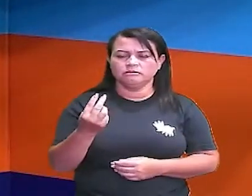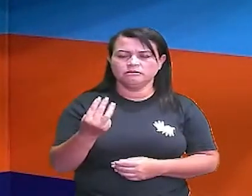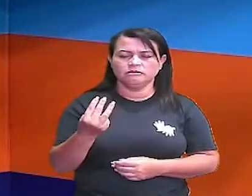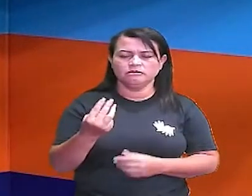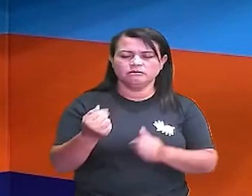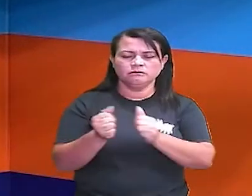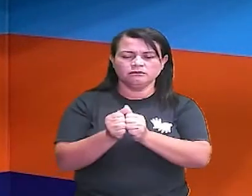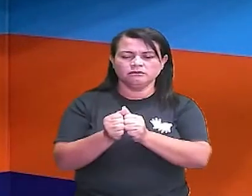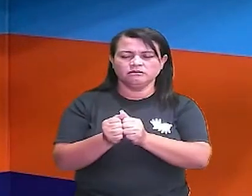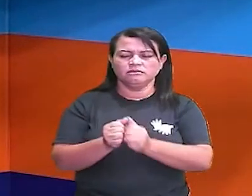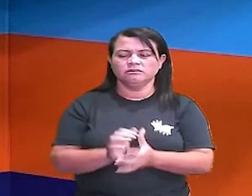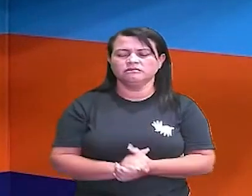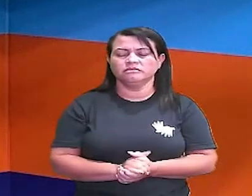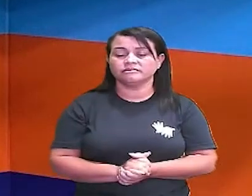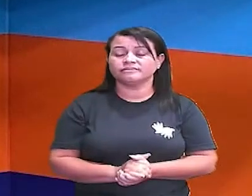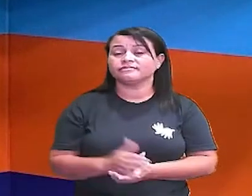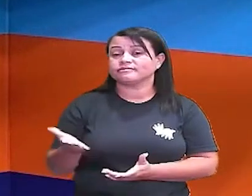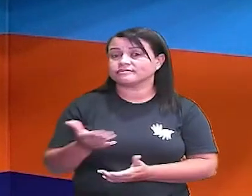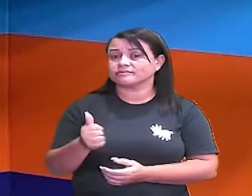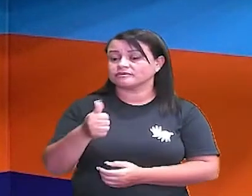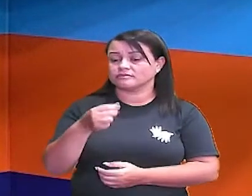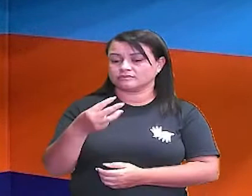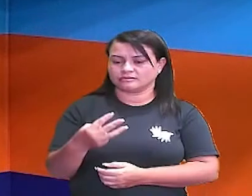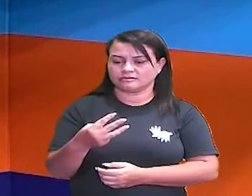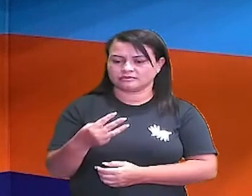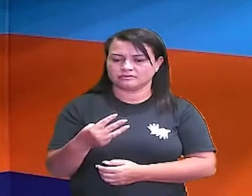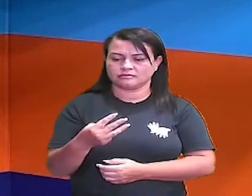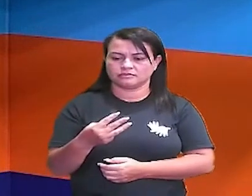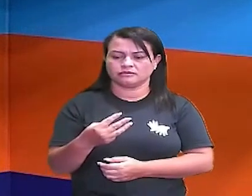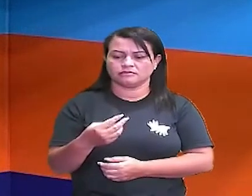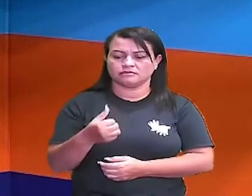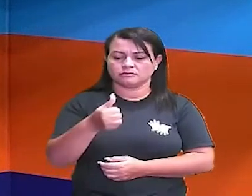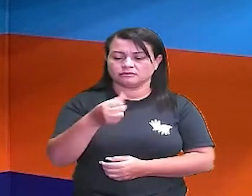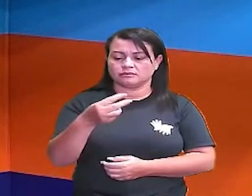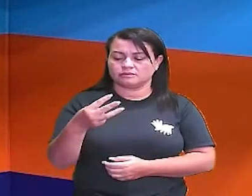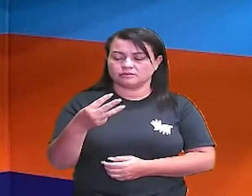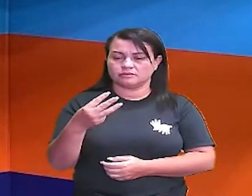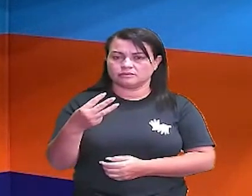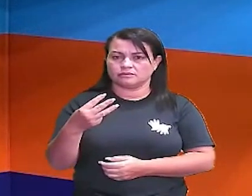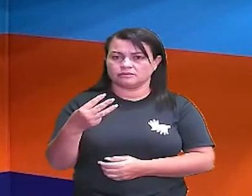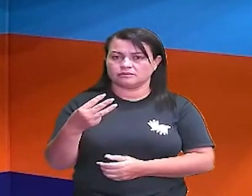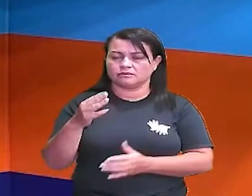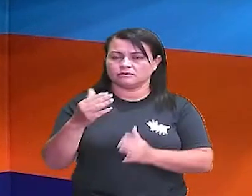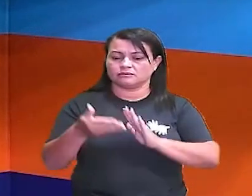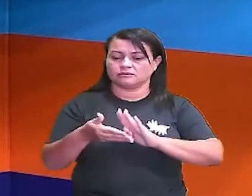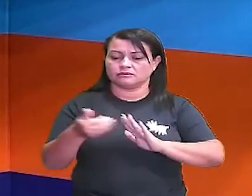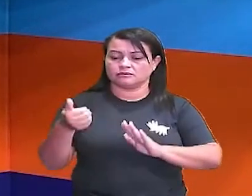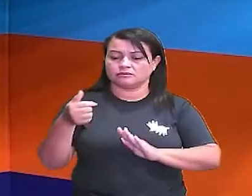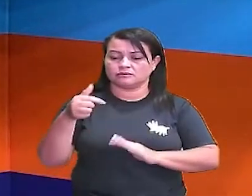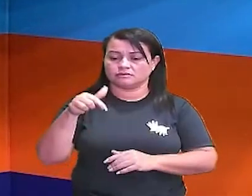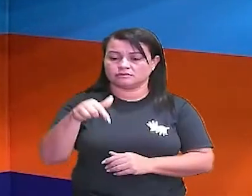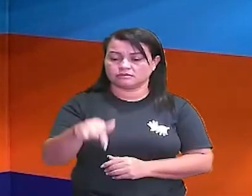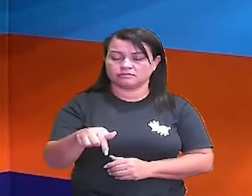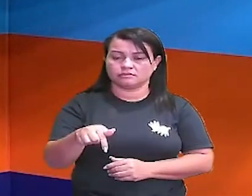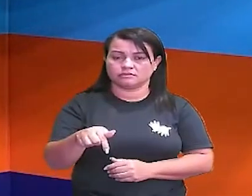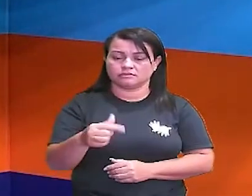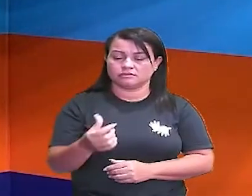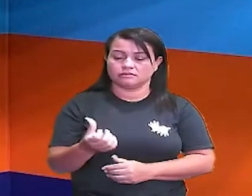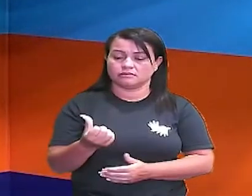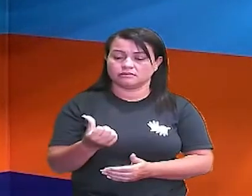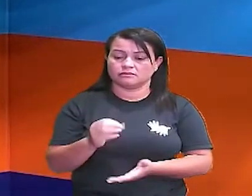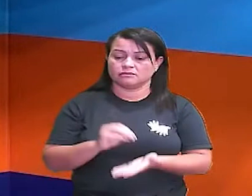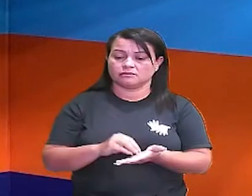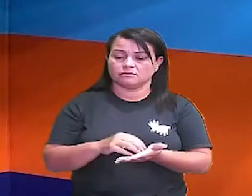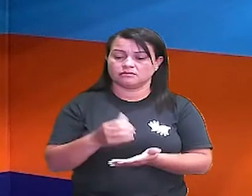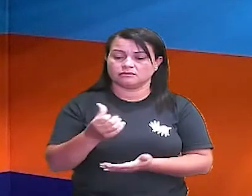lado, tá certo? E aí, agora é 13. 7, para chegar em 13, faltam 6. E aí,